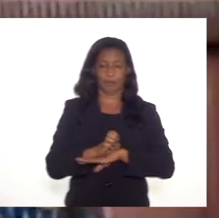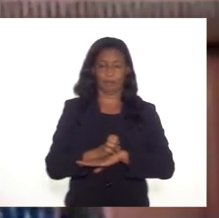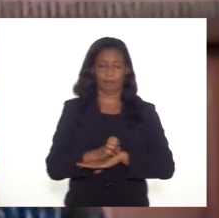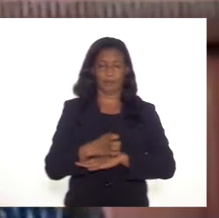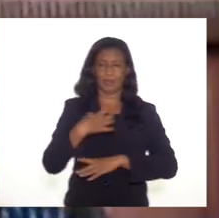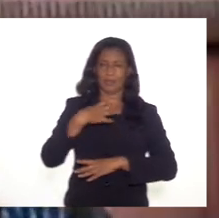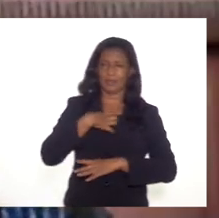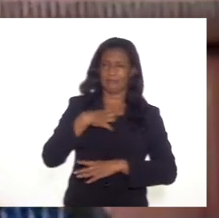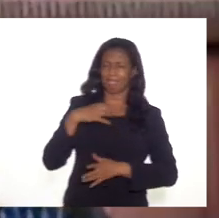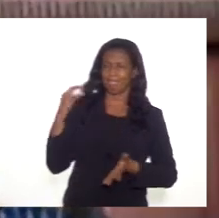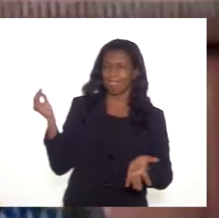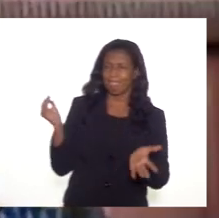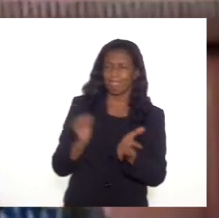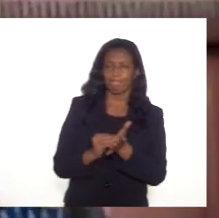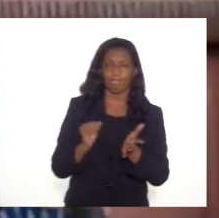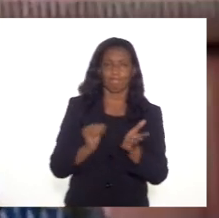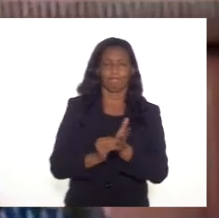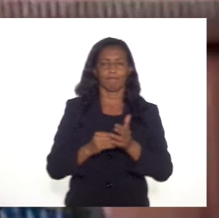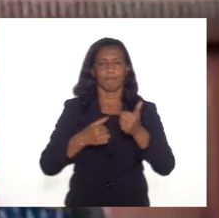sente falta de muita coisa,